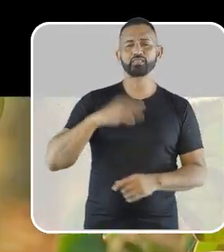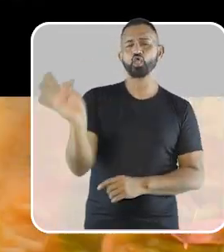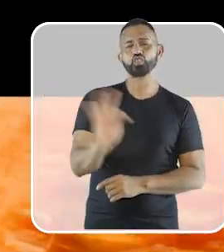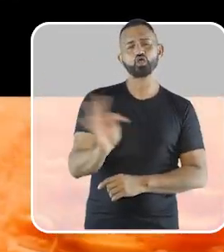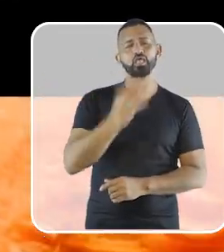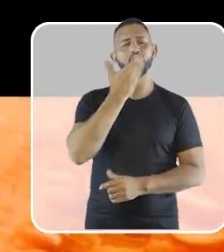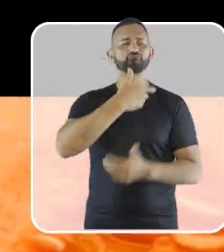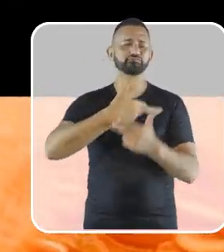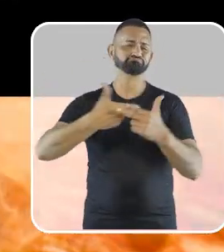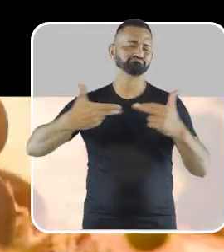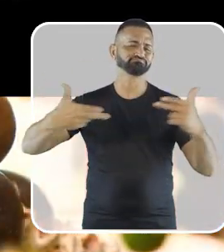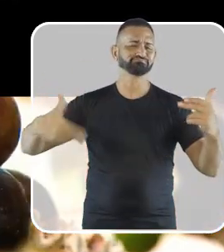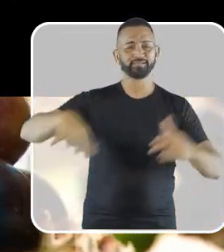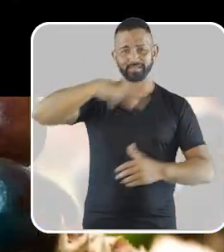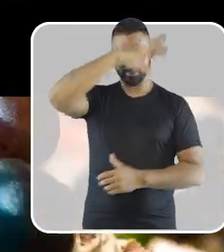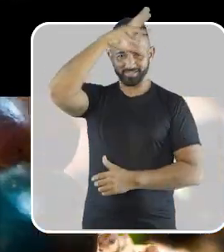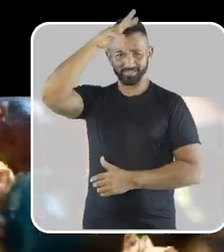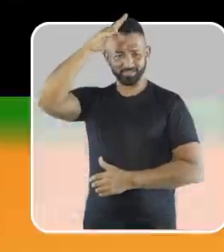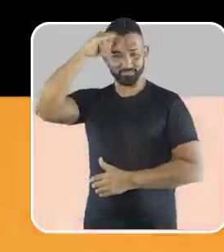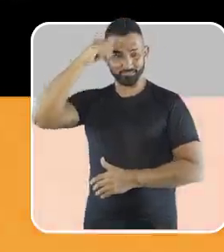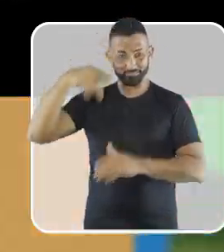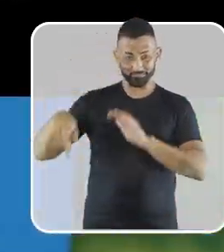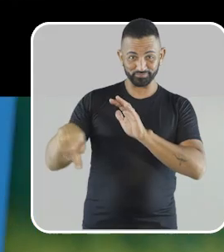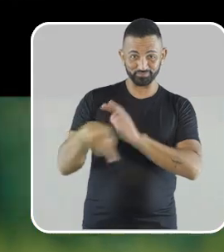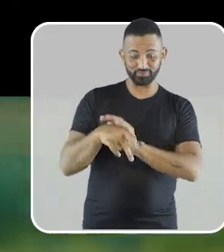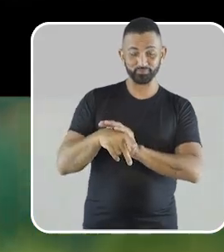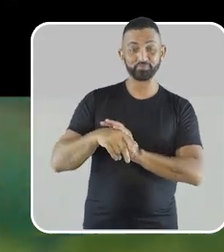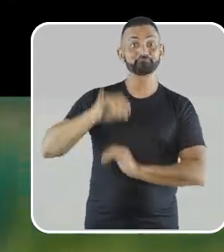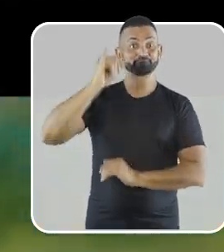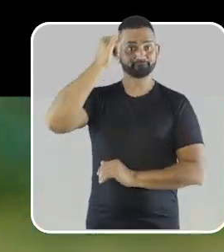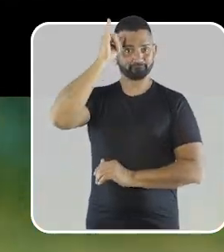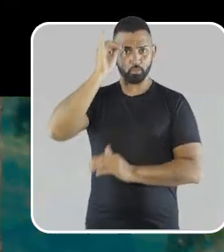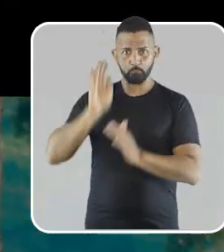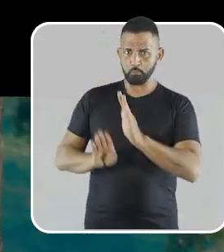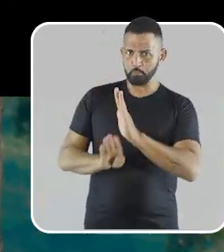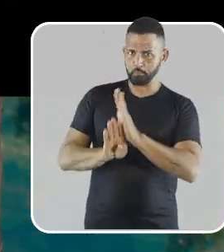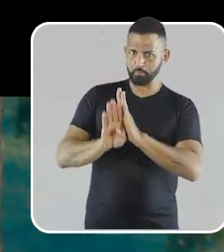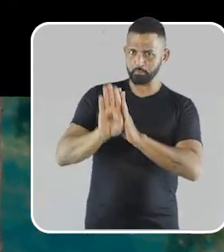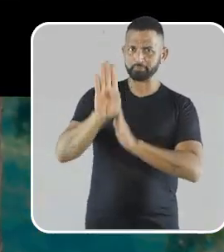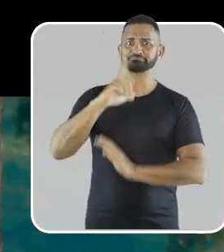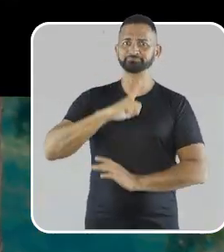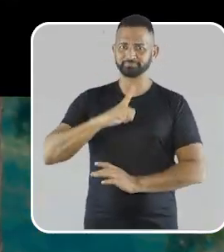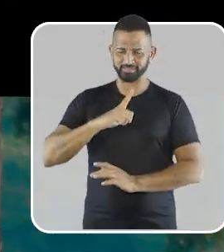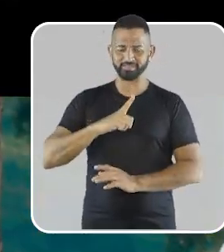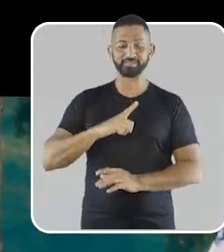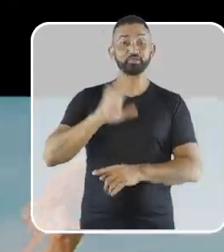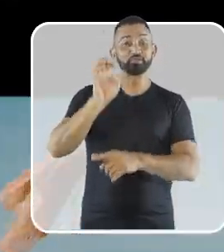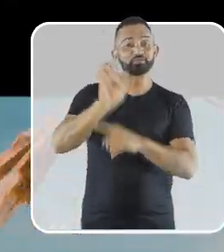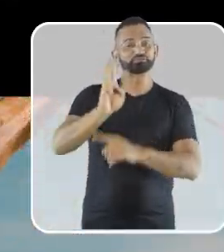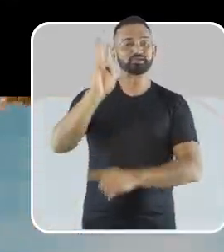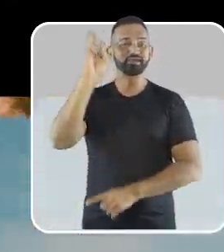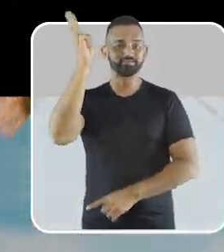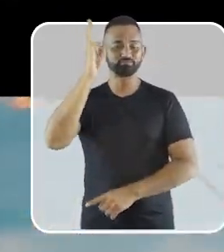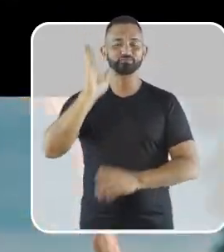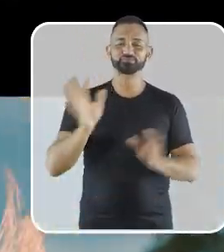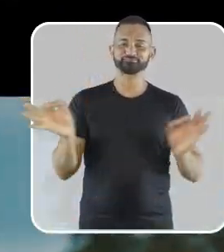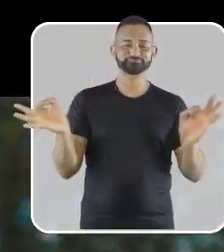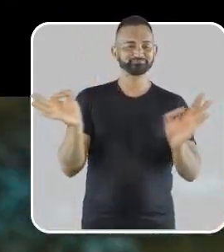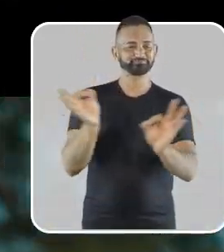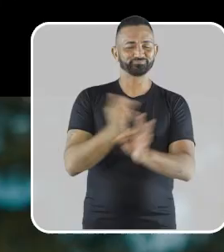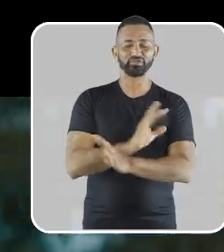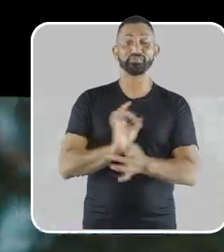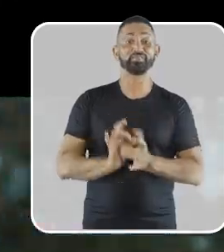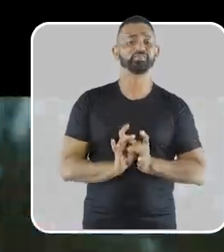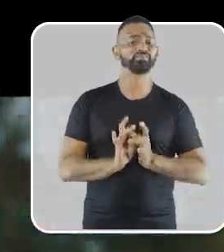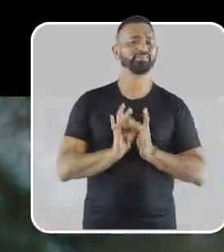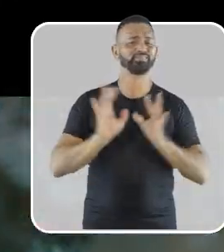de frutas nativas da floresta amazônica. A pecuária também avança a passos largos por aqui. O estado alcançou o status